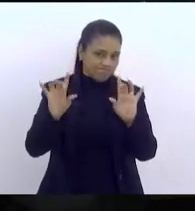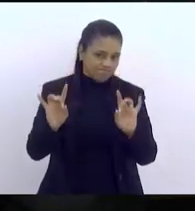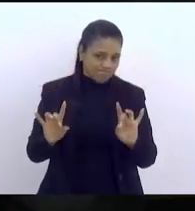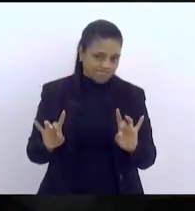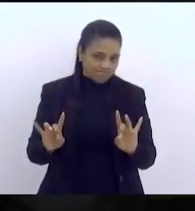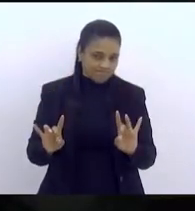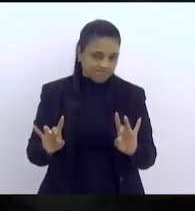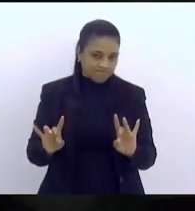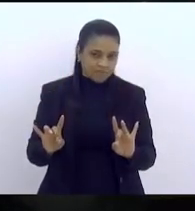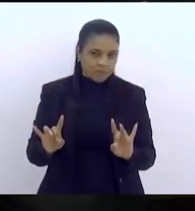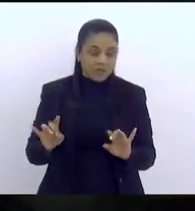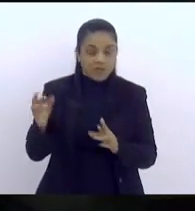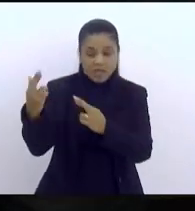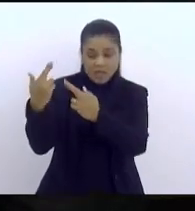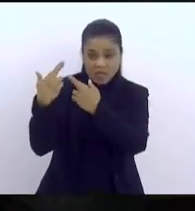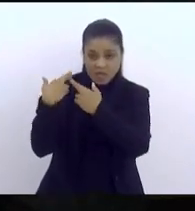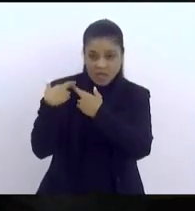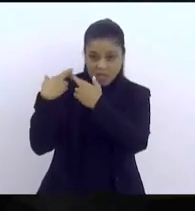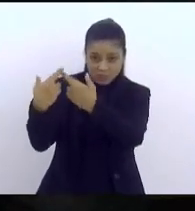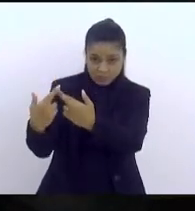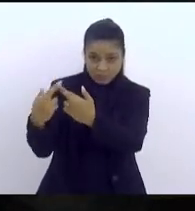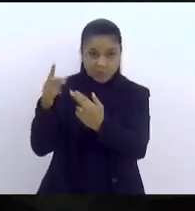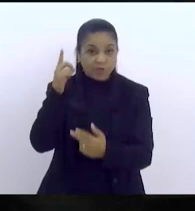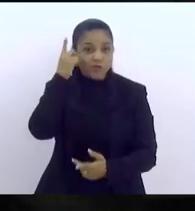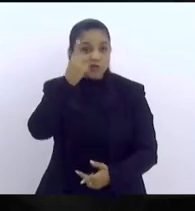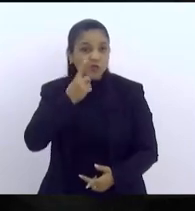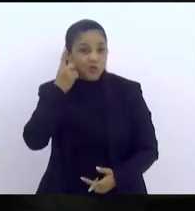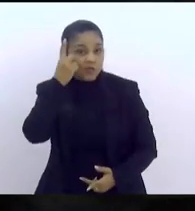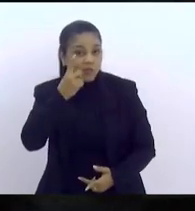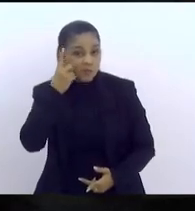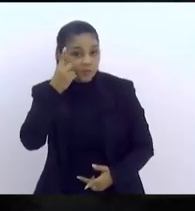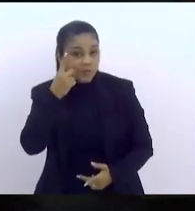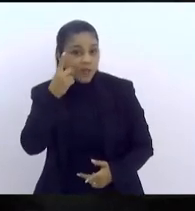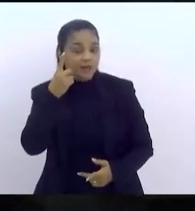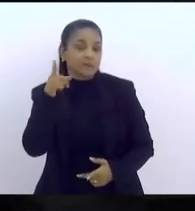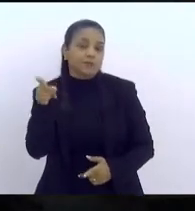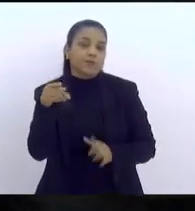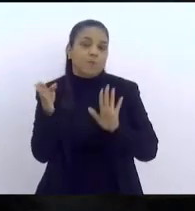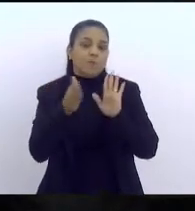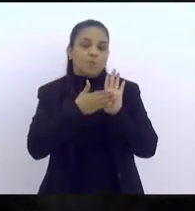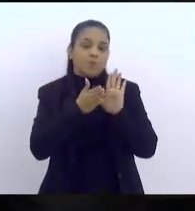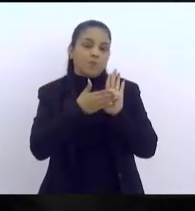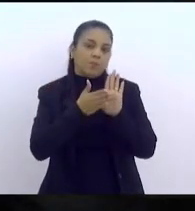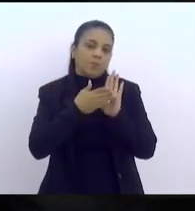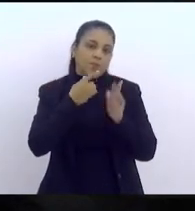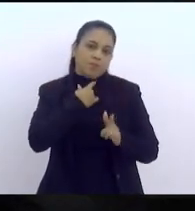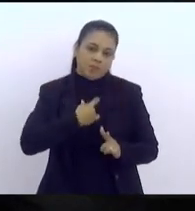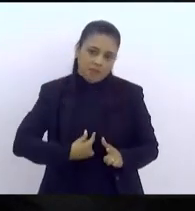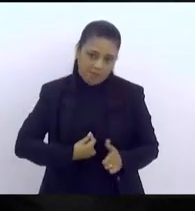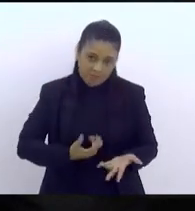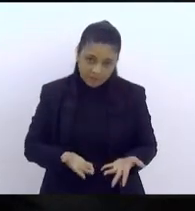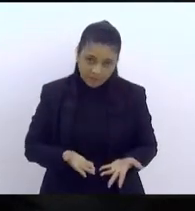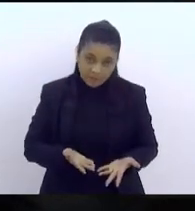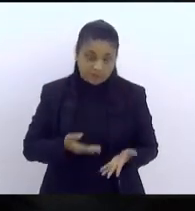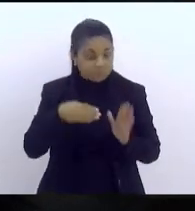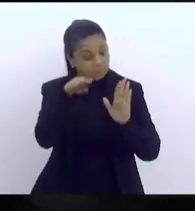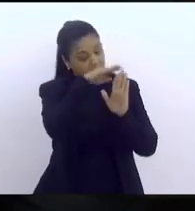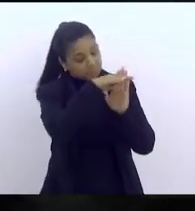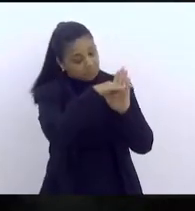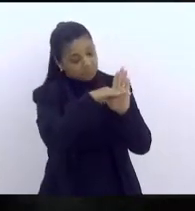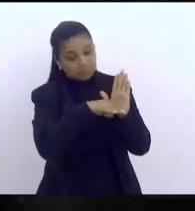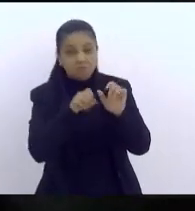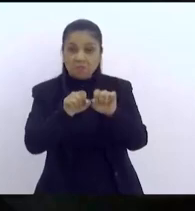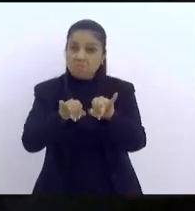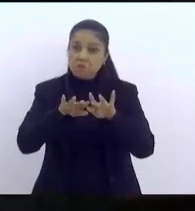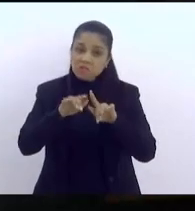responsabilidade do deputado ou deputados que a propuserem. Então, é só trazer para a pauta para o plenário decidir